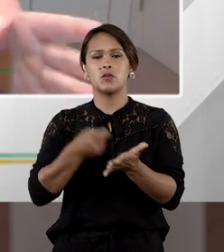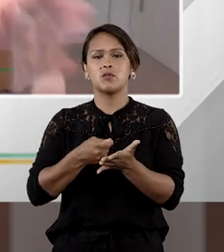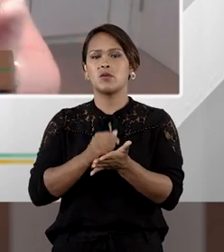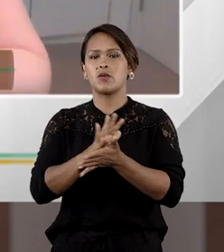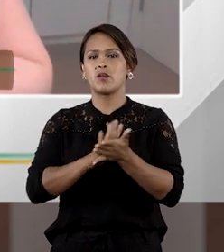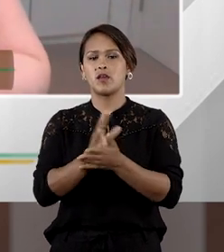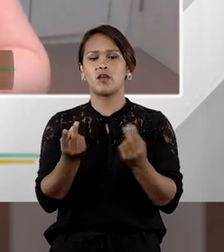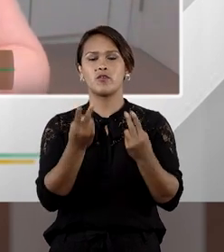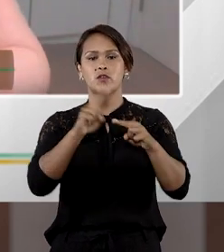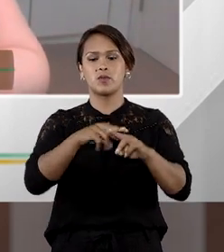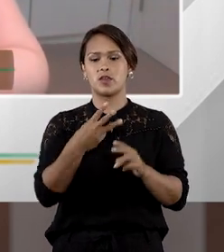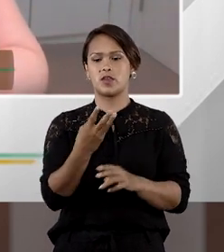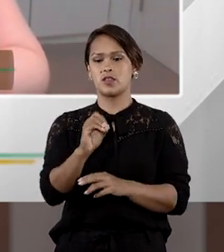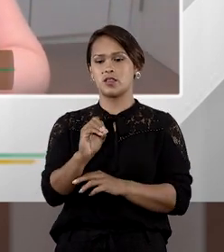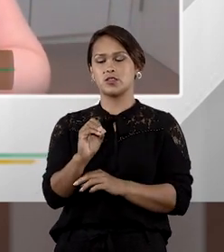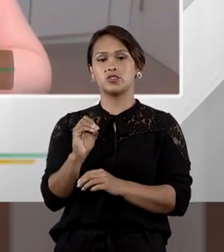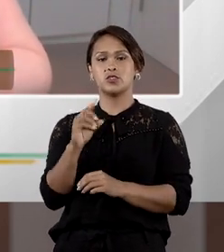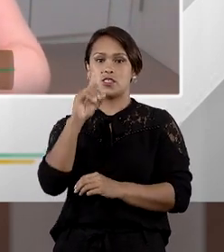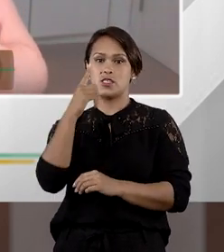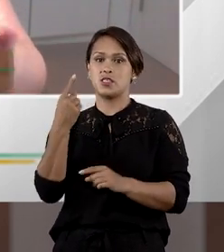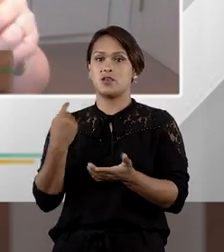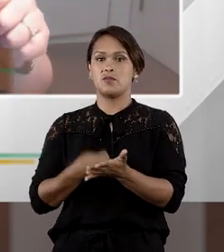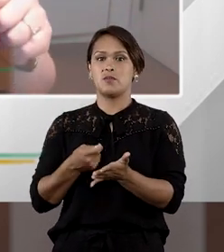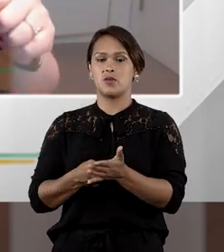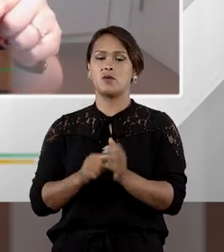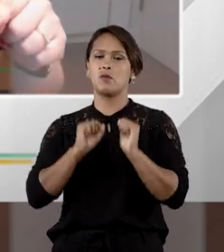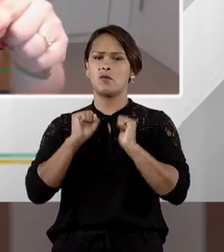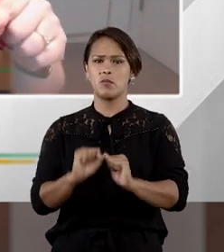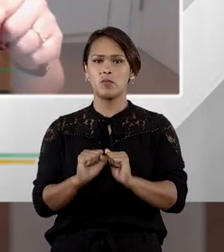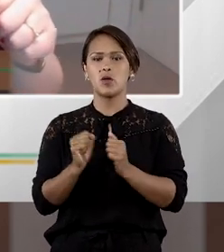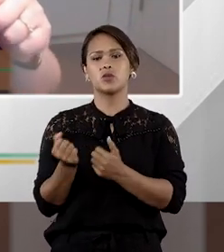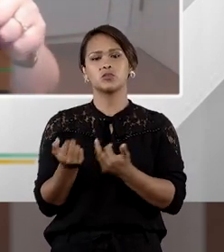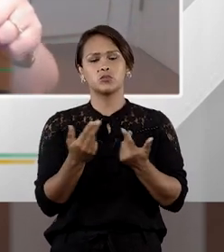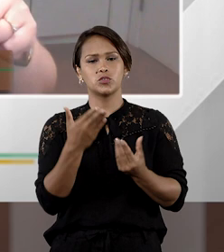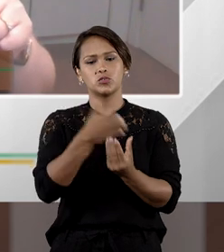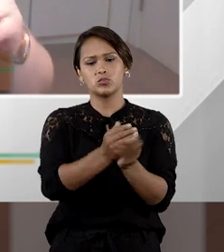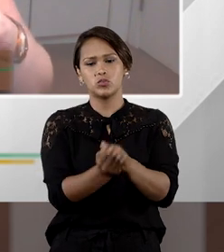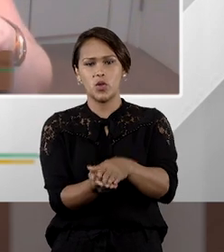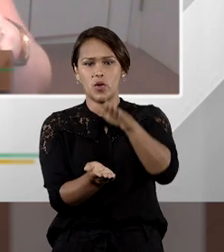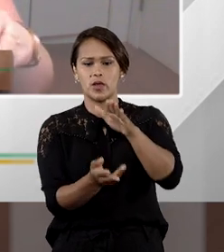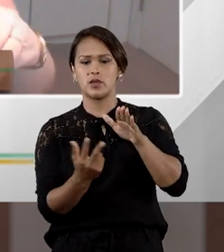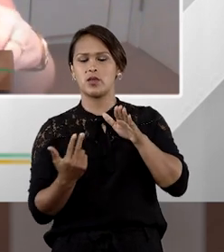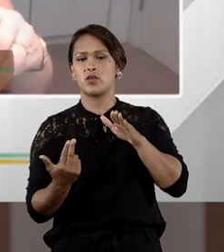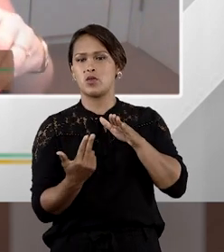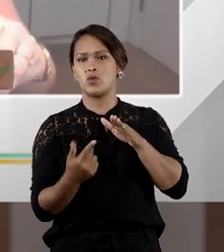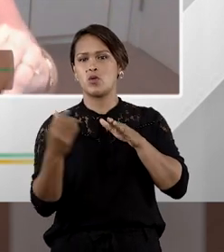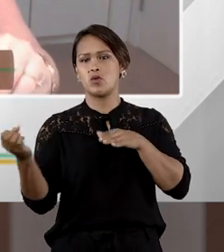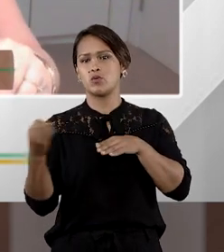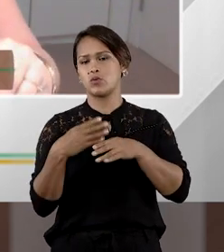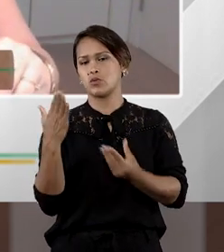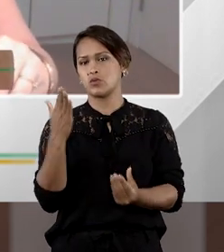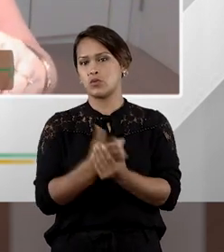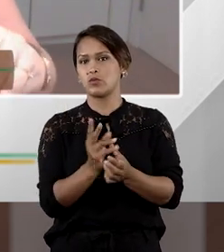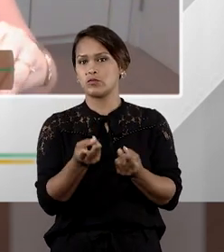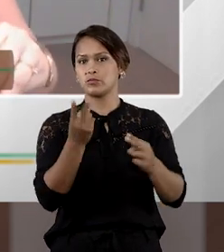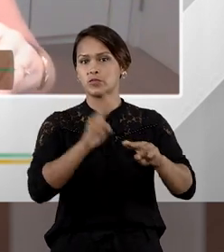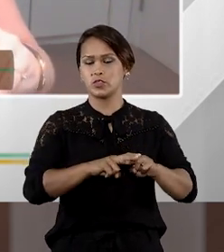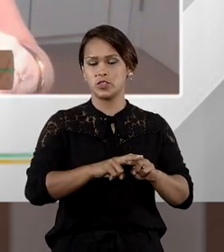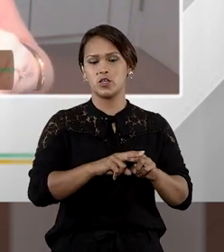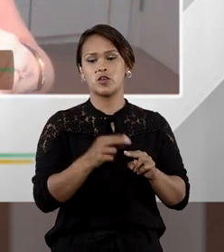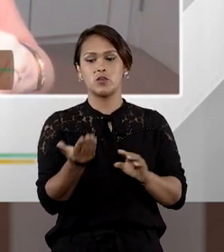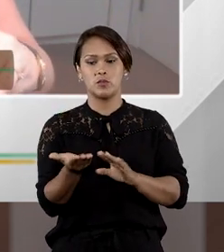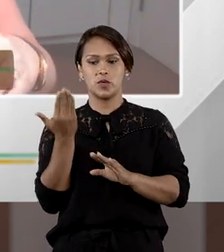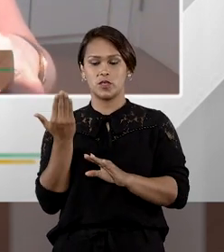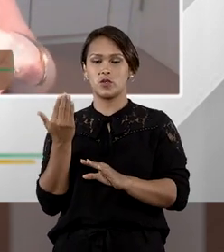foi preso 30 dias, não pagou. Né? Posso pedir nos mesmos autos do processo um novo pedido de prisão por essas que ele